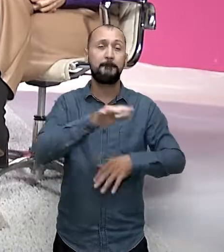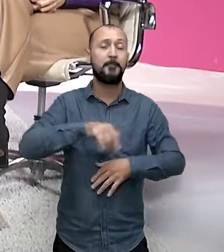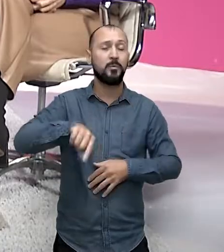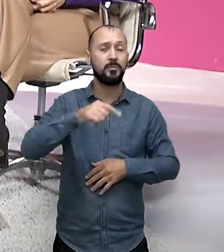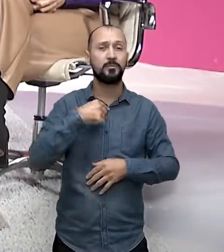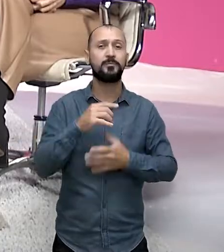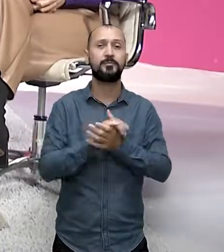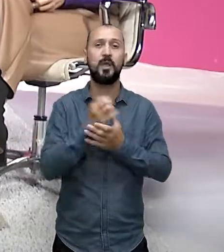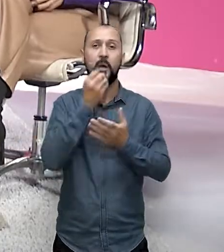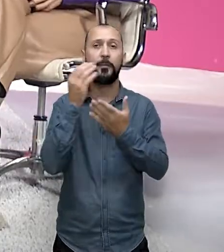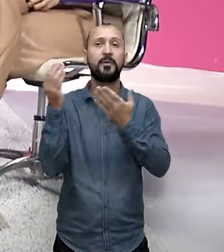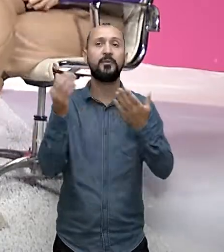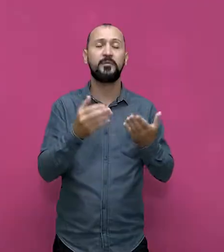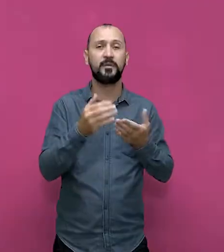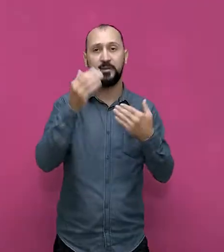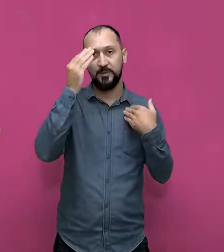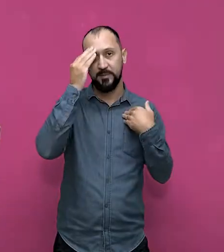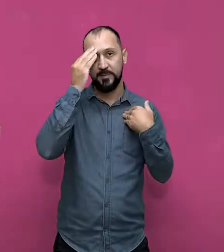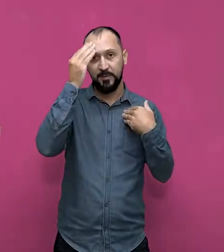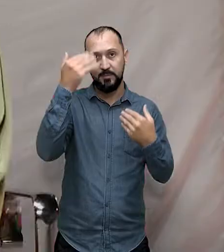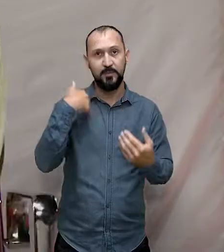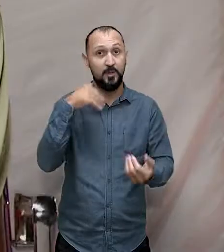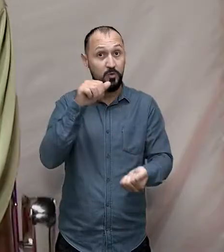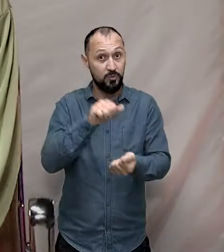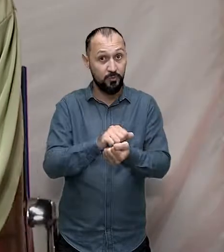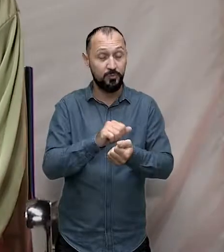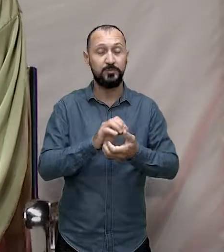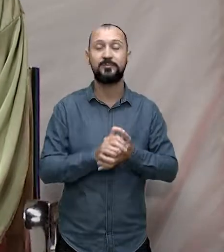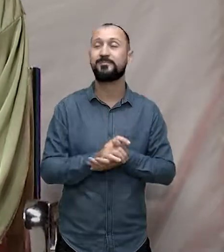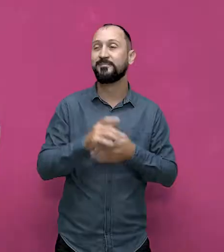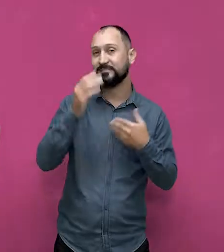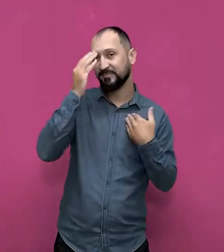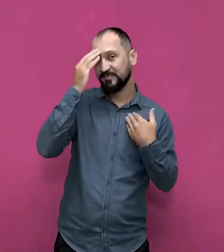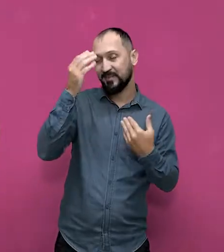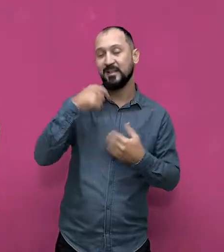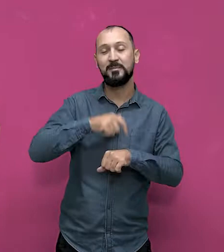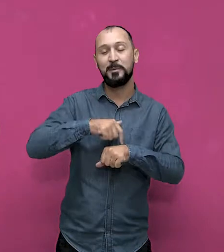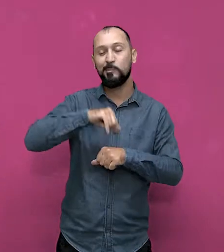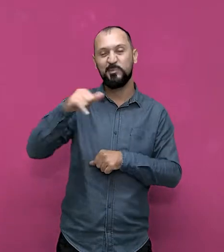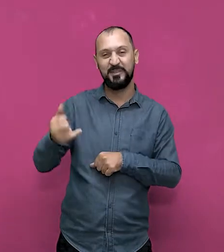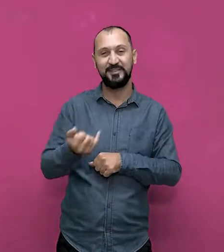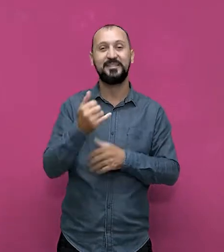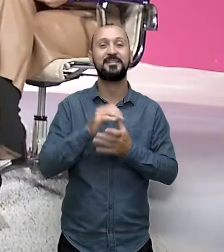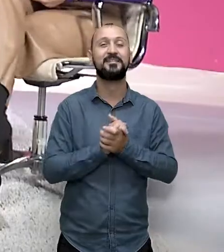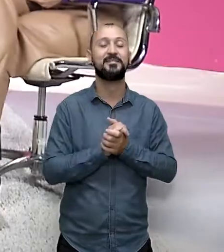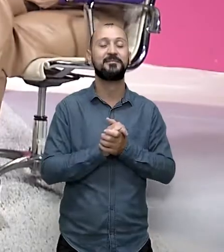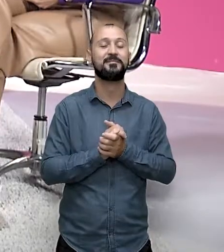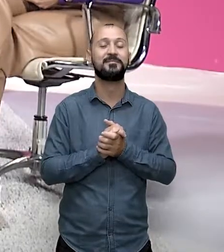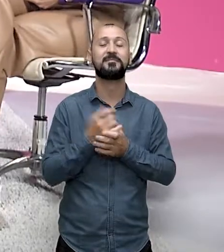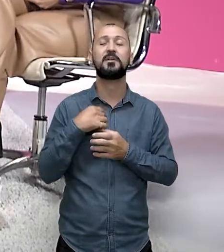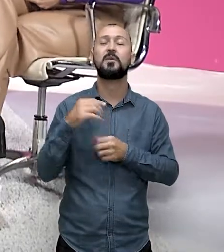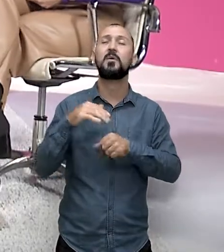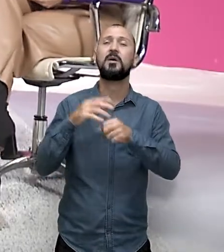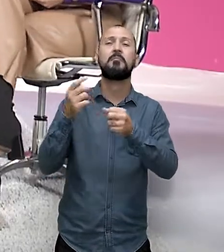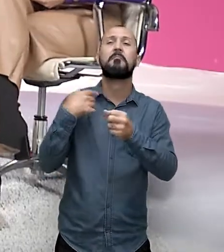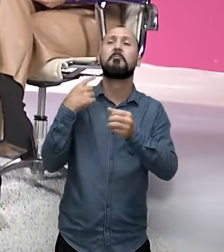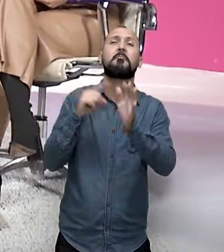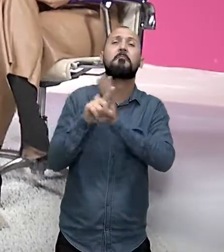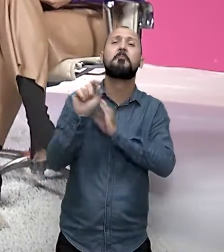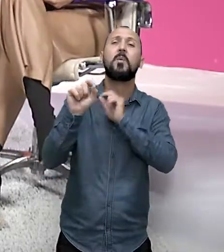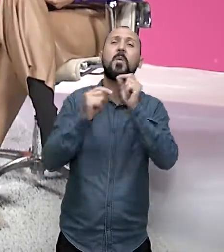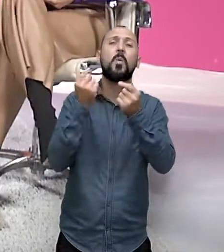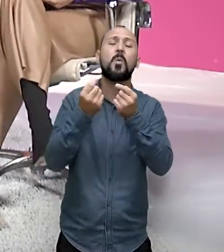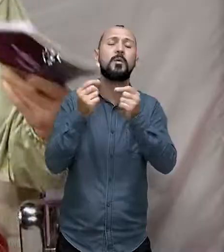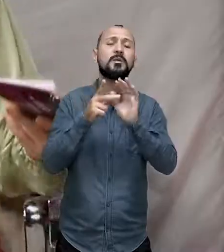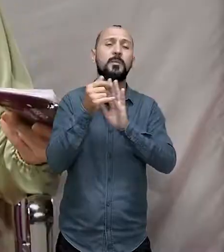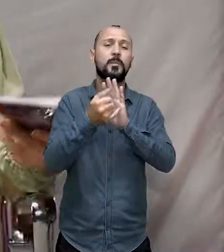nosso trânsito. Seja bem-vinda, Catiana. Obrigada por estar aqui com a gente. Obrigada a vocês pela oportunidade. Então, Catiana, a gente quer saber um pouquinho